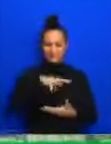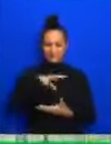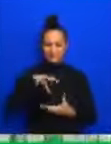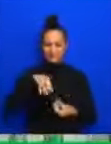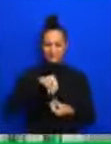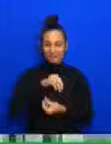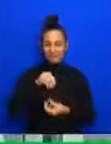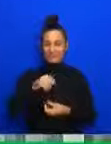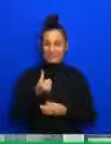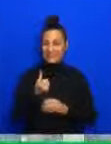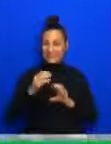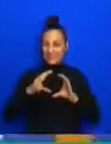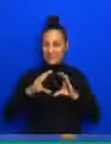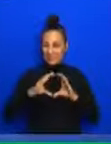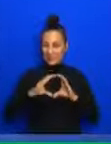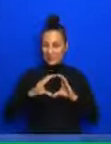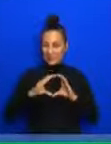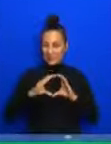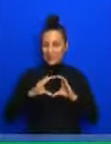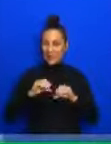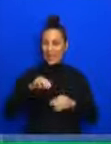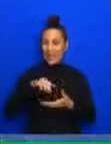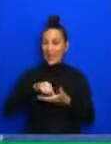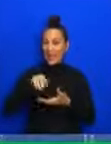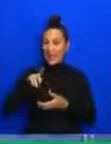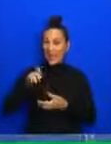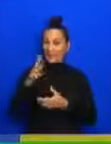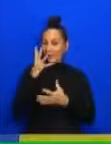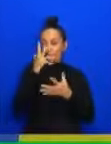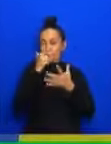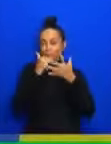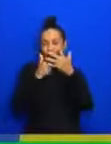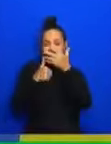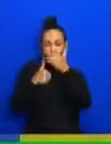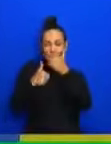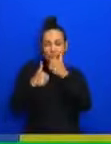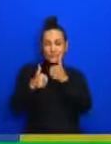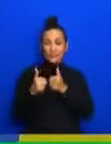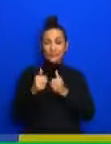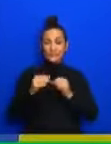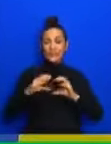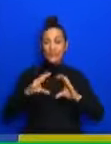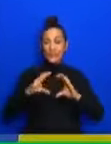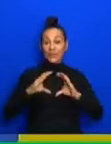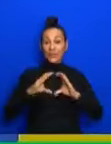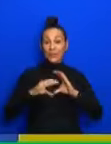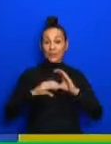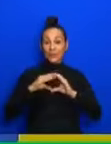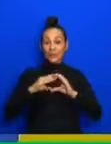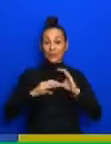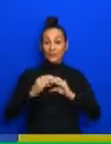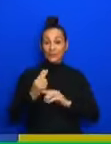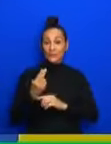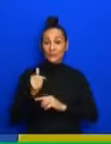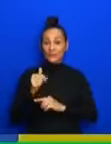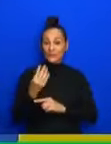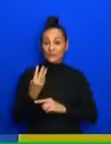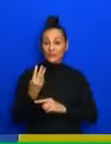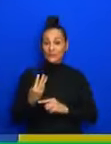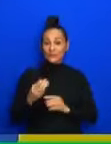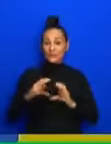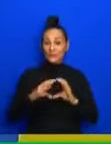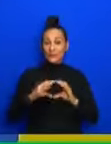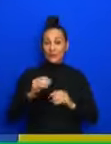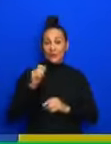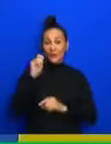Embaralhando, o Globo girando, 60 bolas e a Mega Sena, sua linda! Concurso 2743.